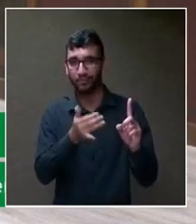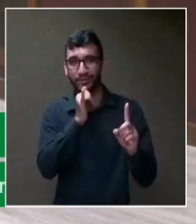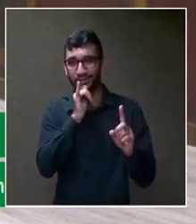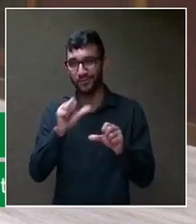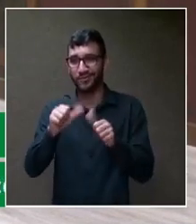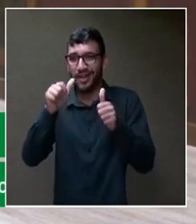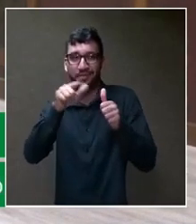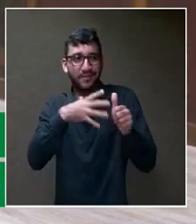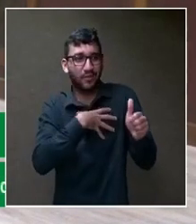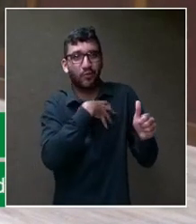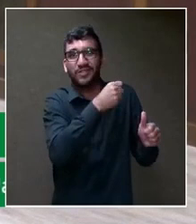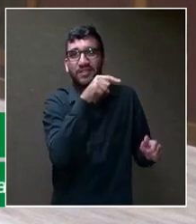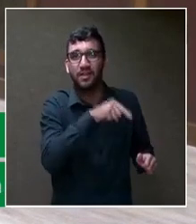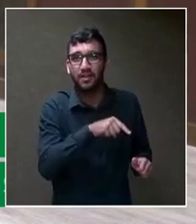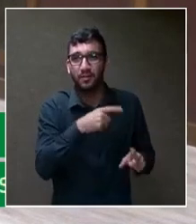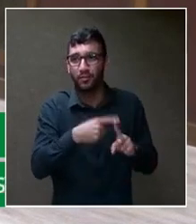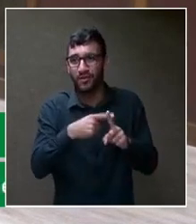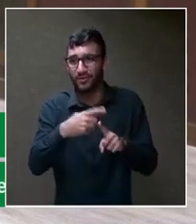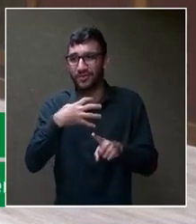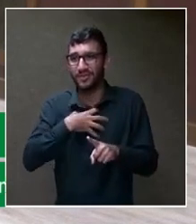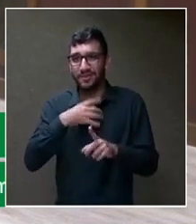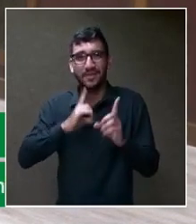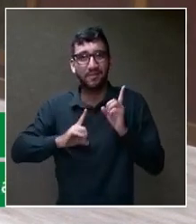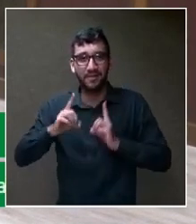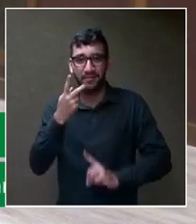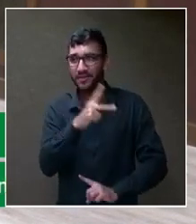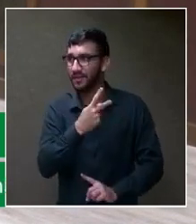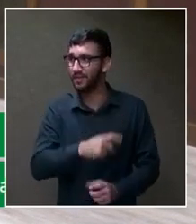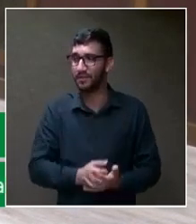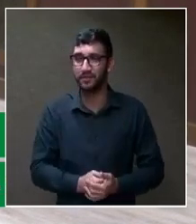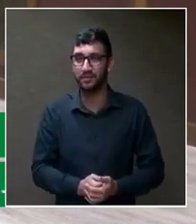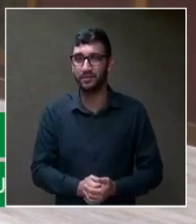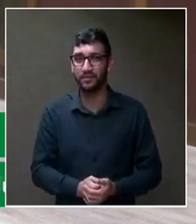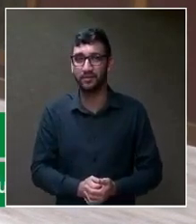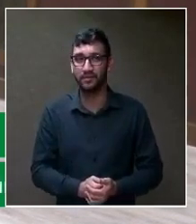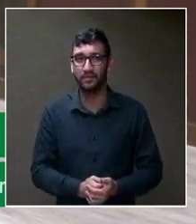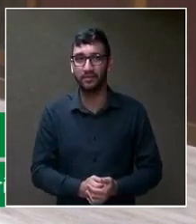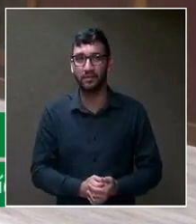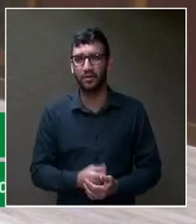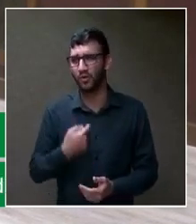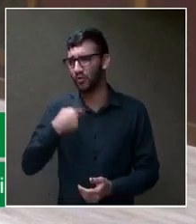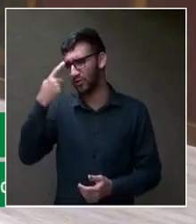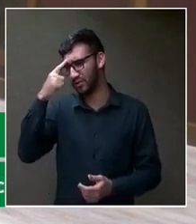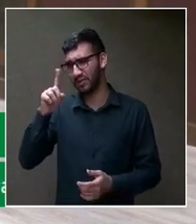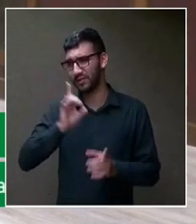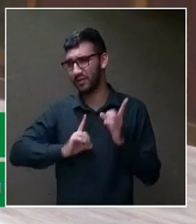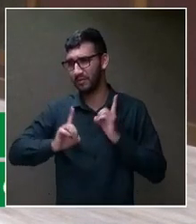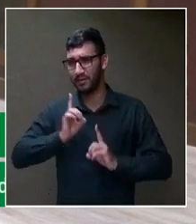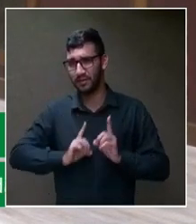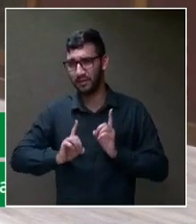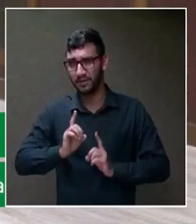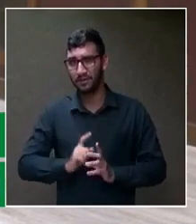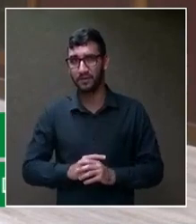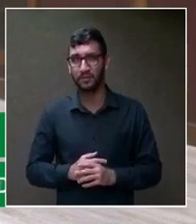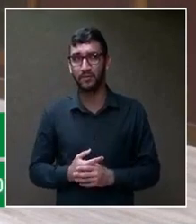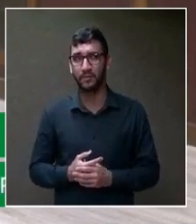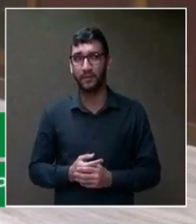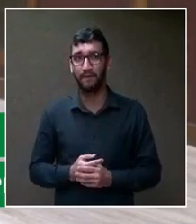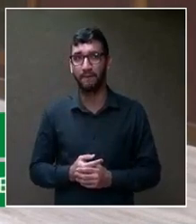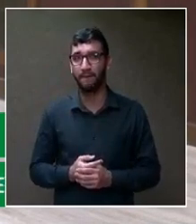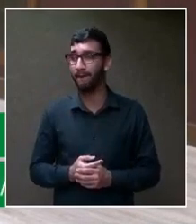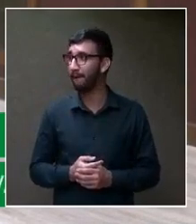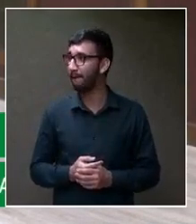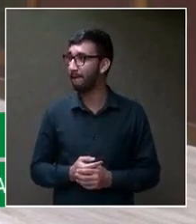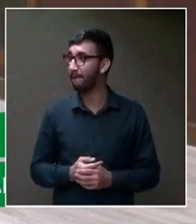término, por conta do sentimento depressivo que ele tinha? Não sei se ele era depressivo, não. Não falei mas isso, não. Mas eu estou com o seu depoimento aqui, a senhora